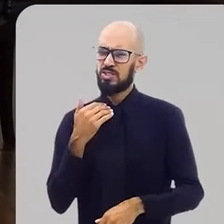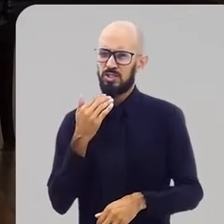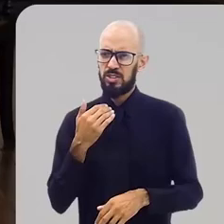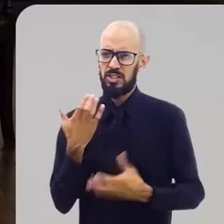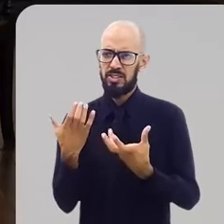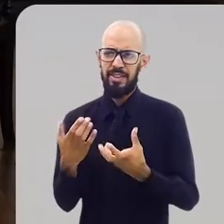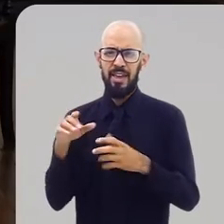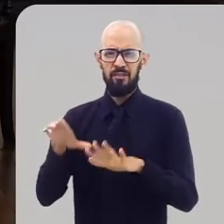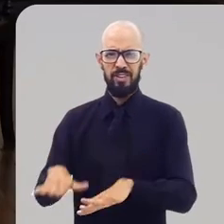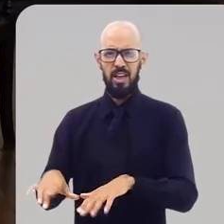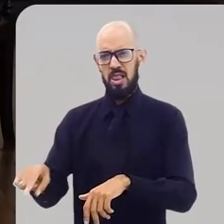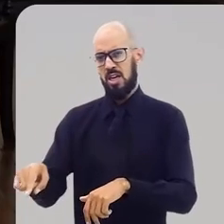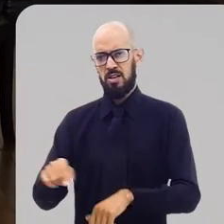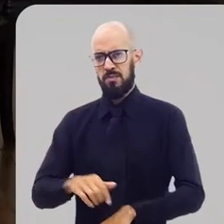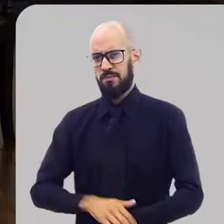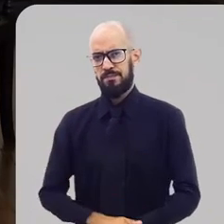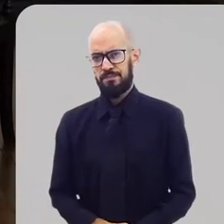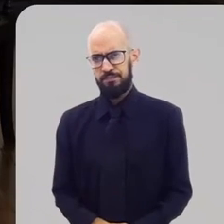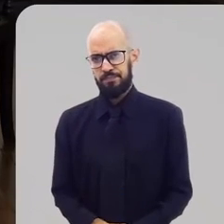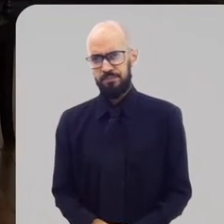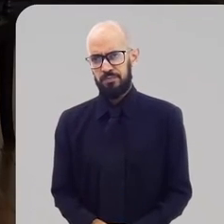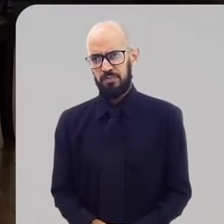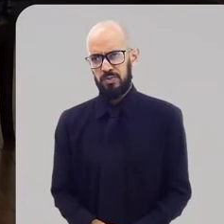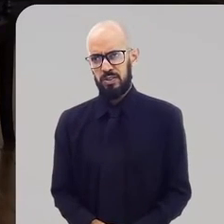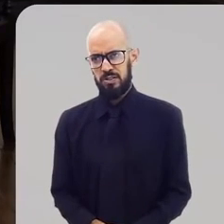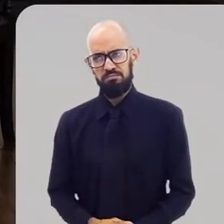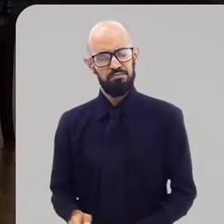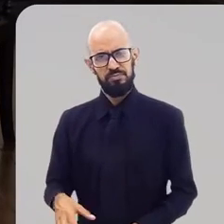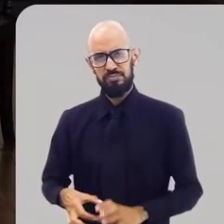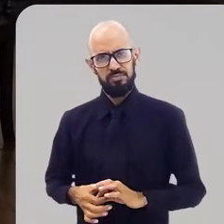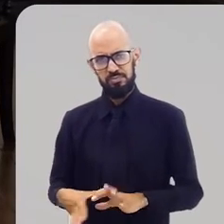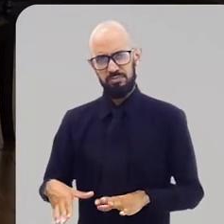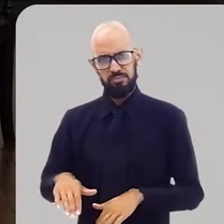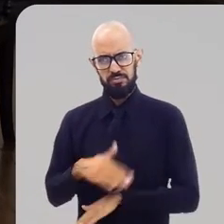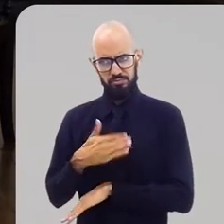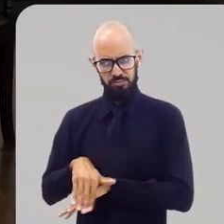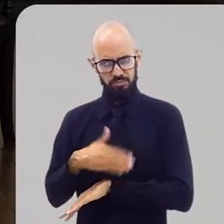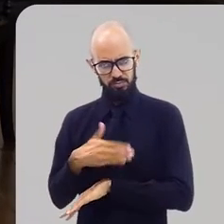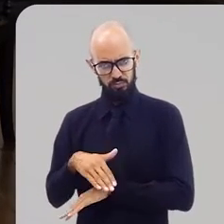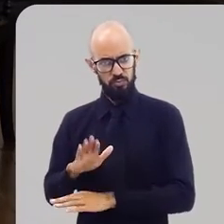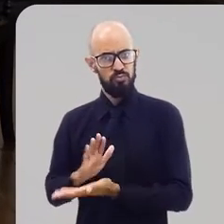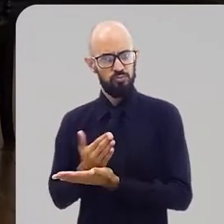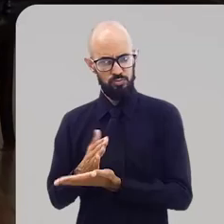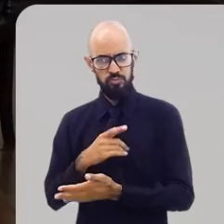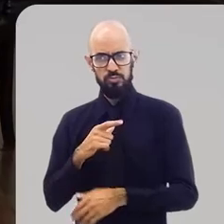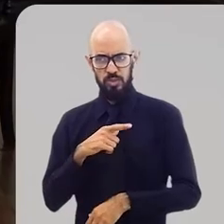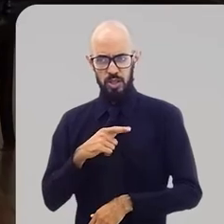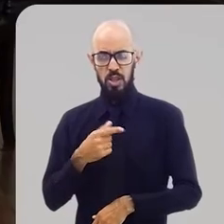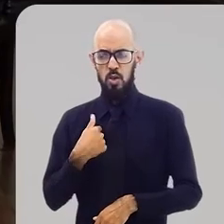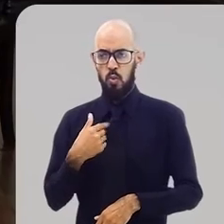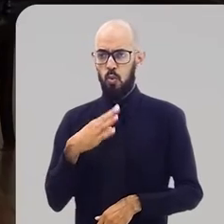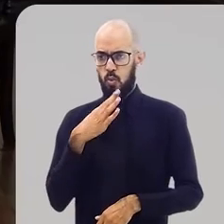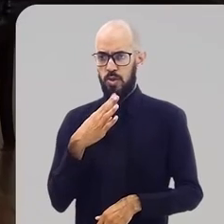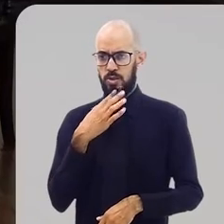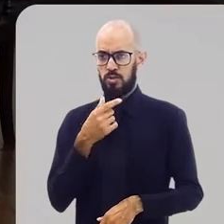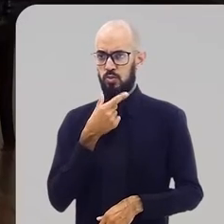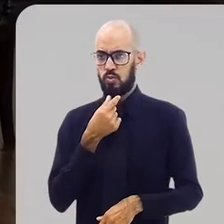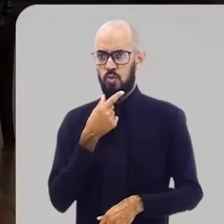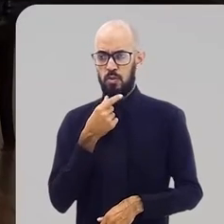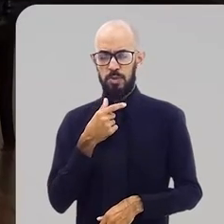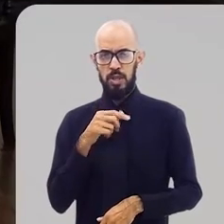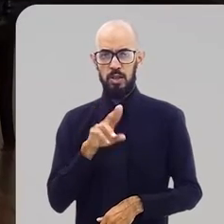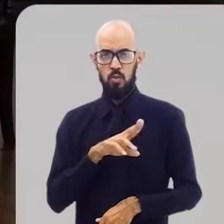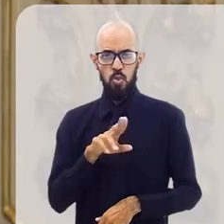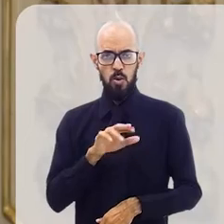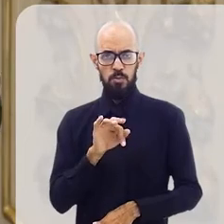jeito é isso querem postou assim peregrinos livres na rua é eu tenho um senhor que